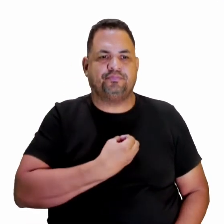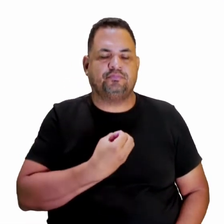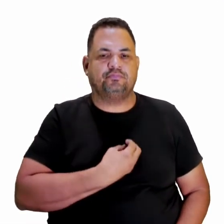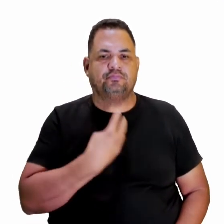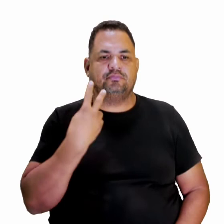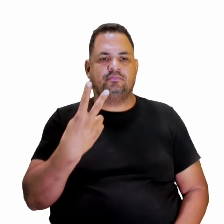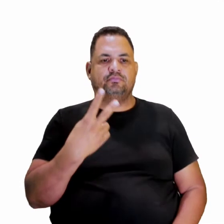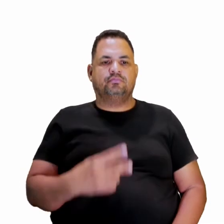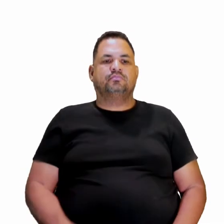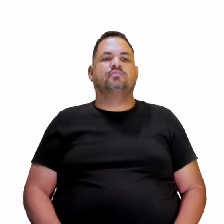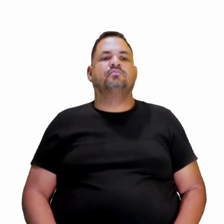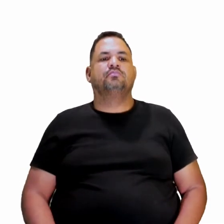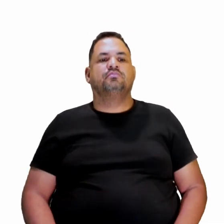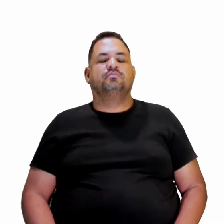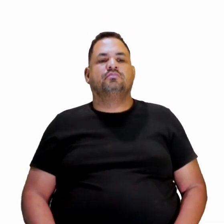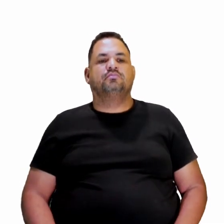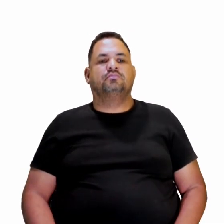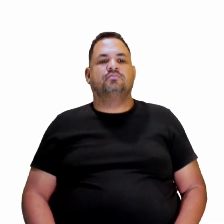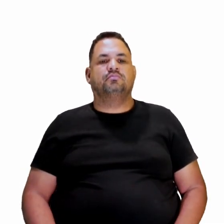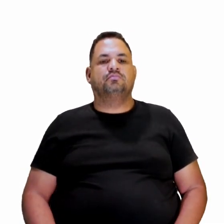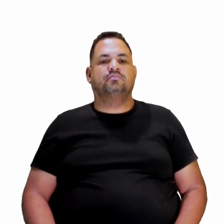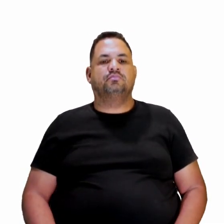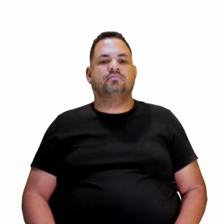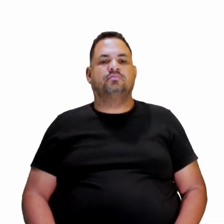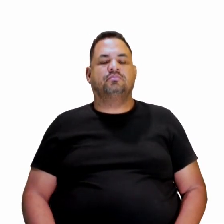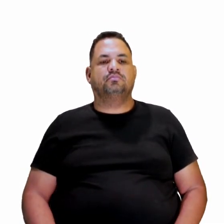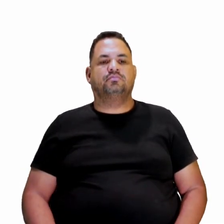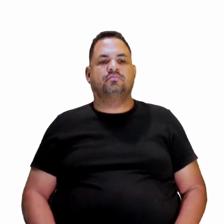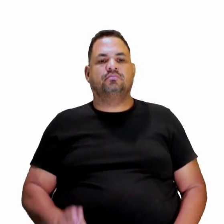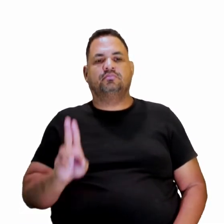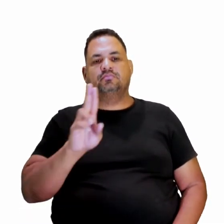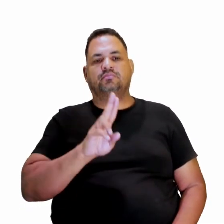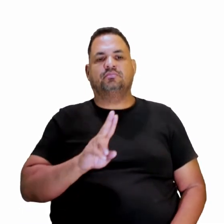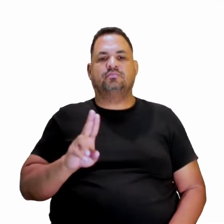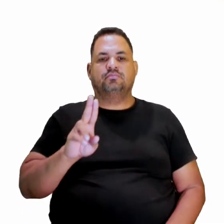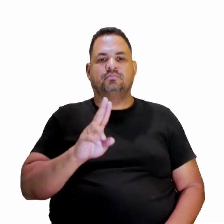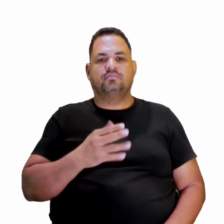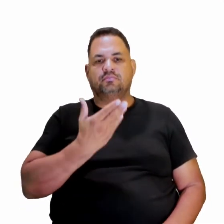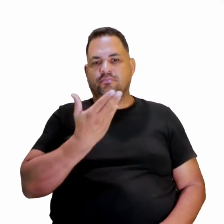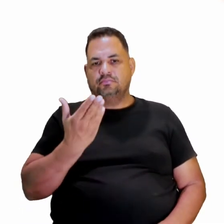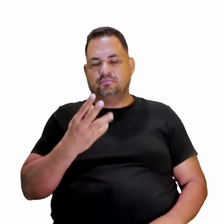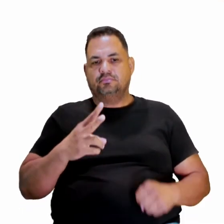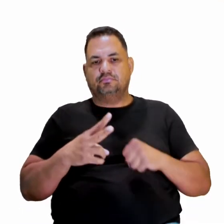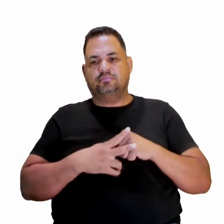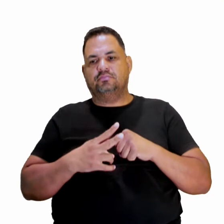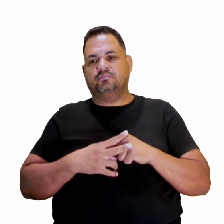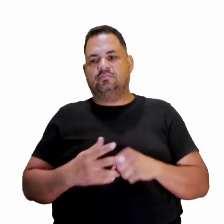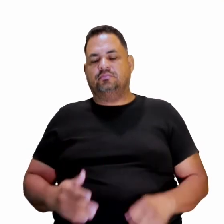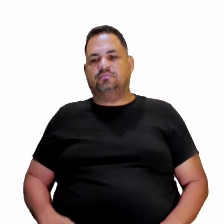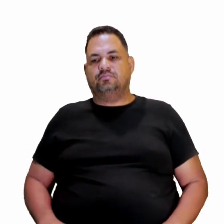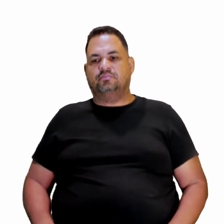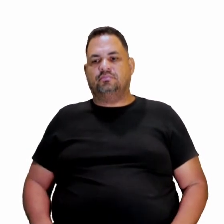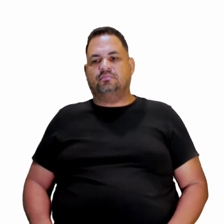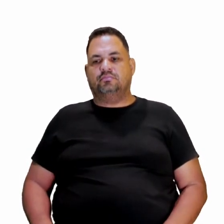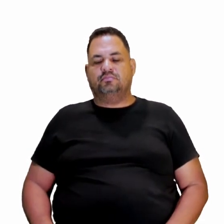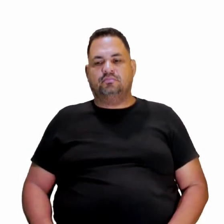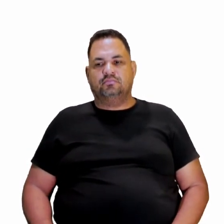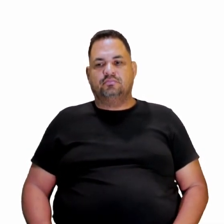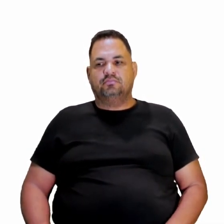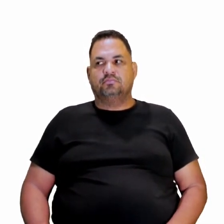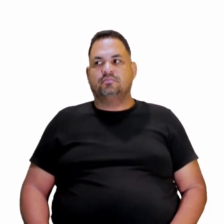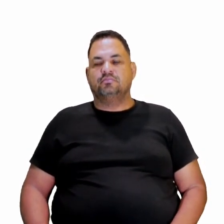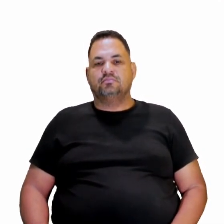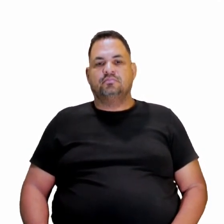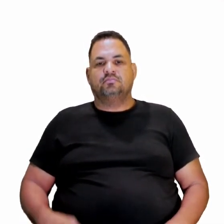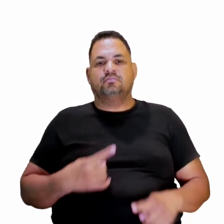2? Coloquei assim, he didn't go, usando o verbo go, que ele vai ser usado 2 vezes, então já foi uma. He didn't go to